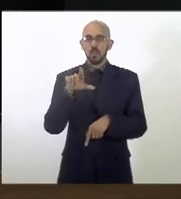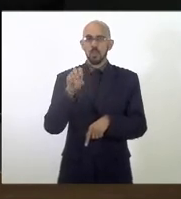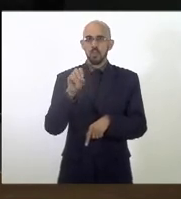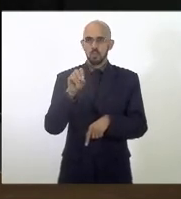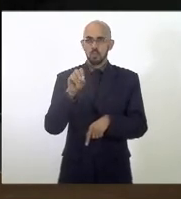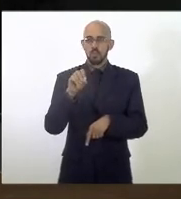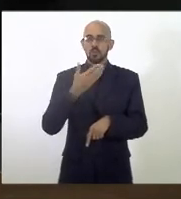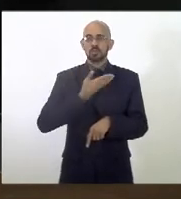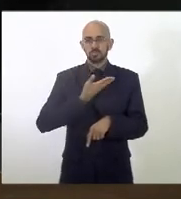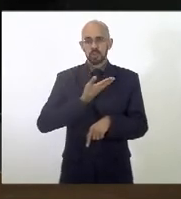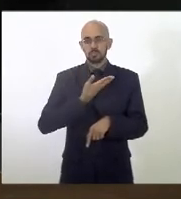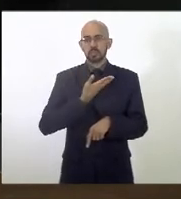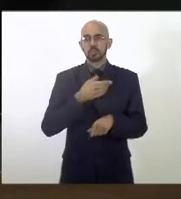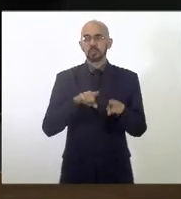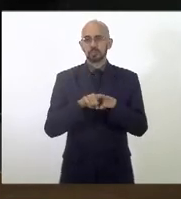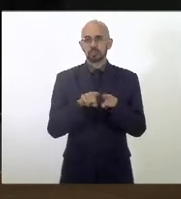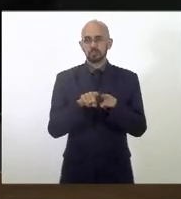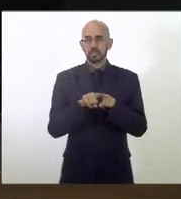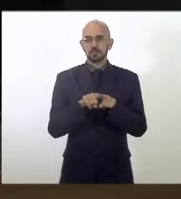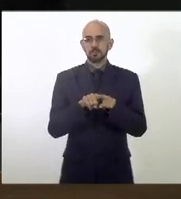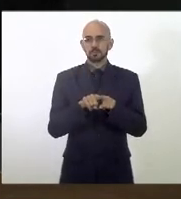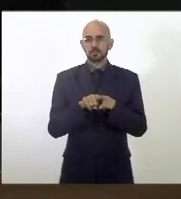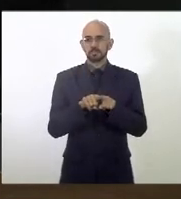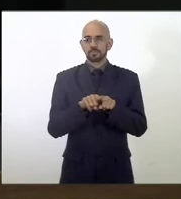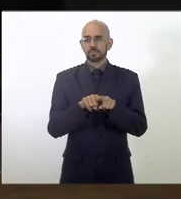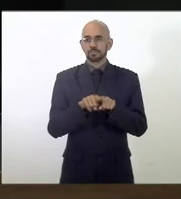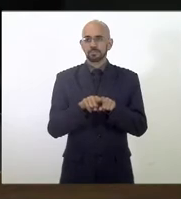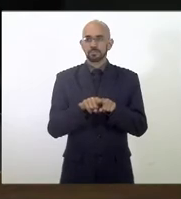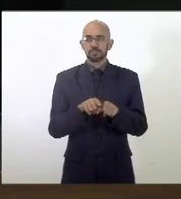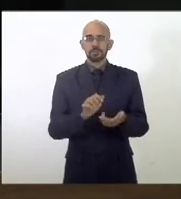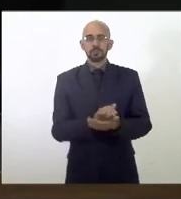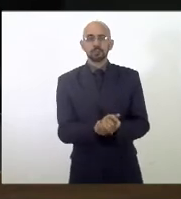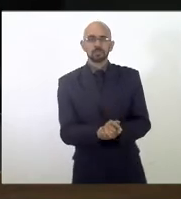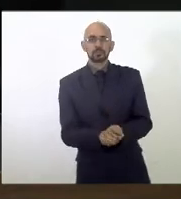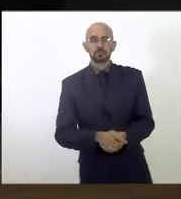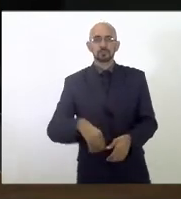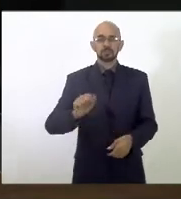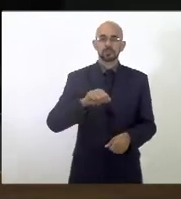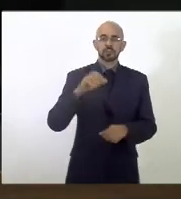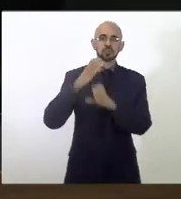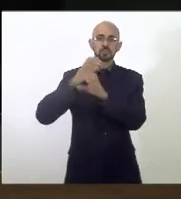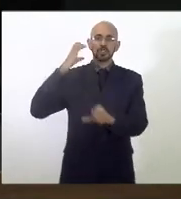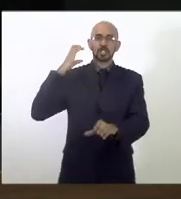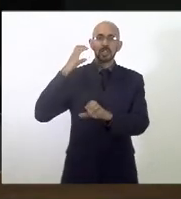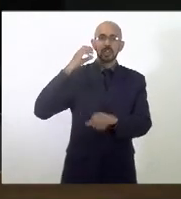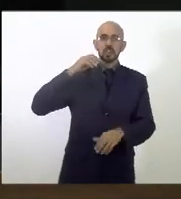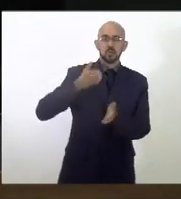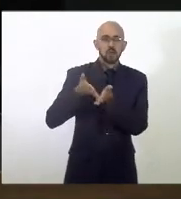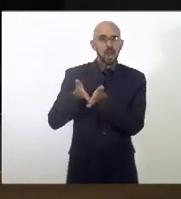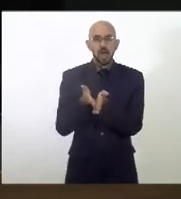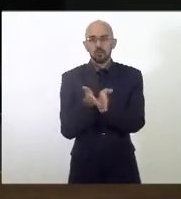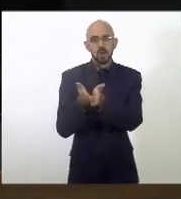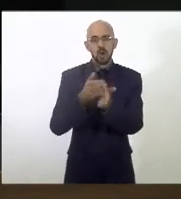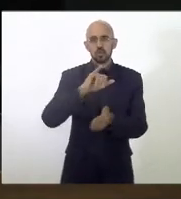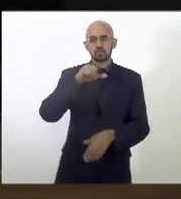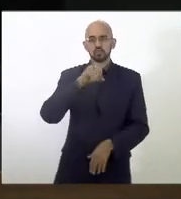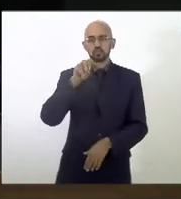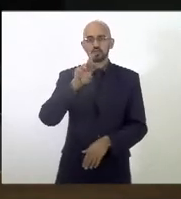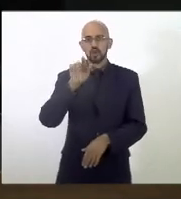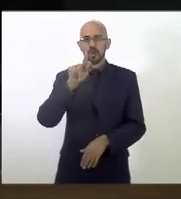Está conosco o comandante-geral do Corpo de Fuzileiros Navais, Jorge Armando Nery Soares. Seja bem-vindo,